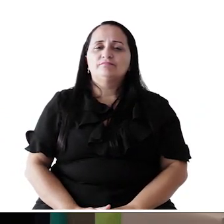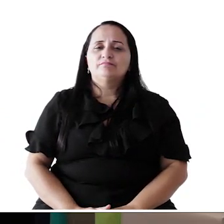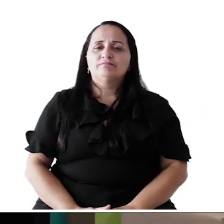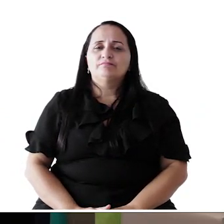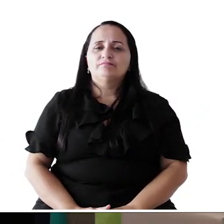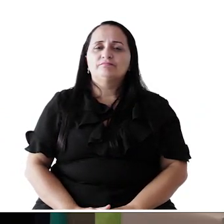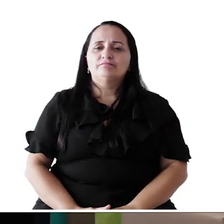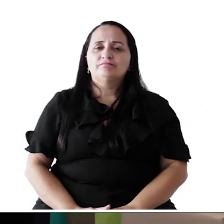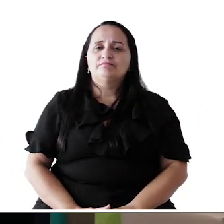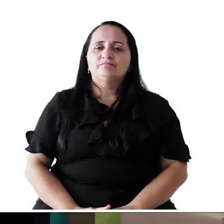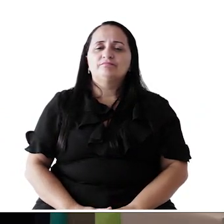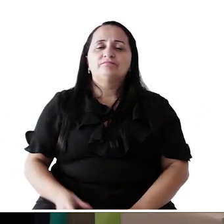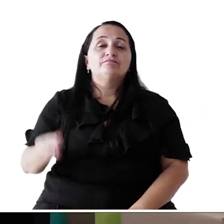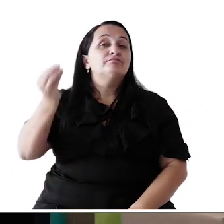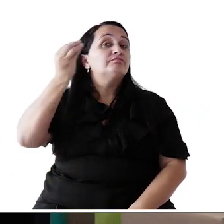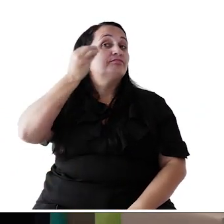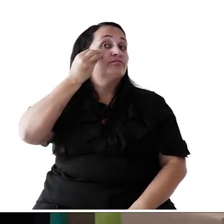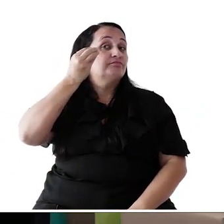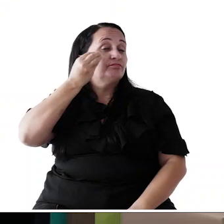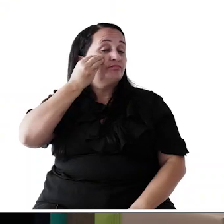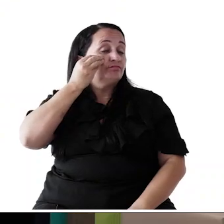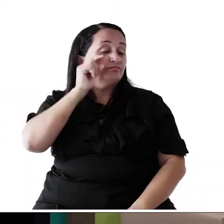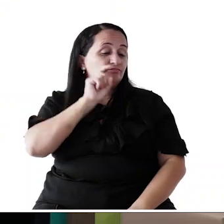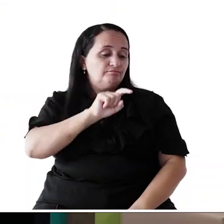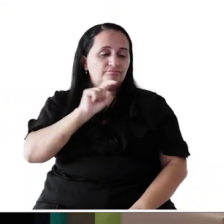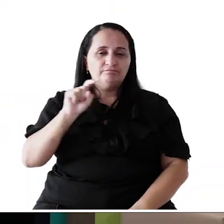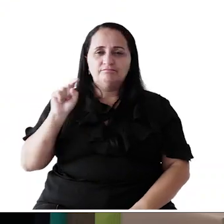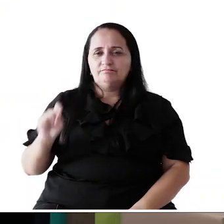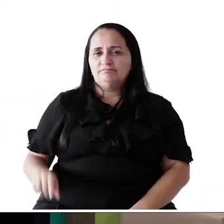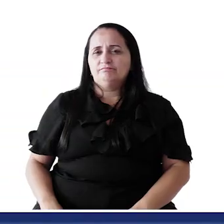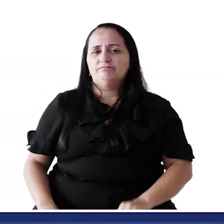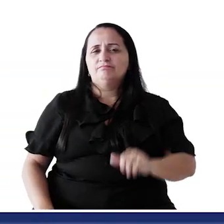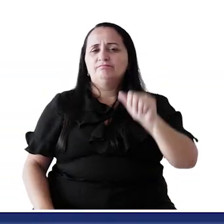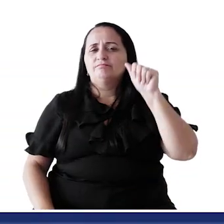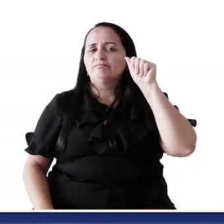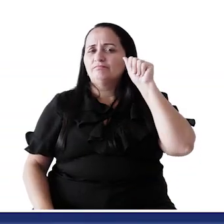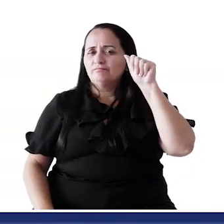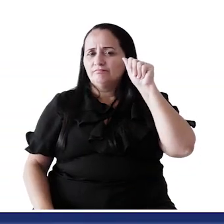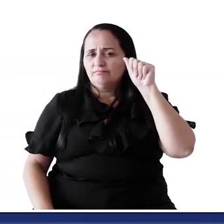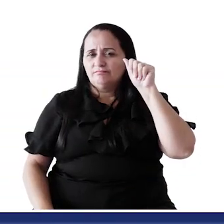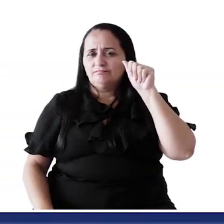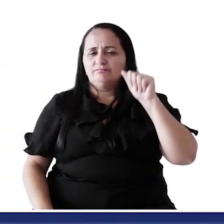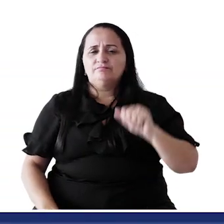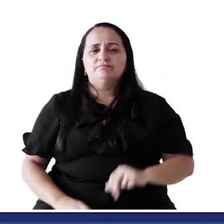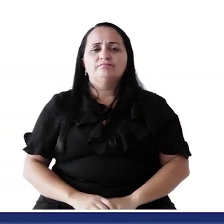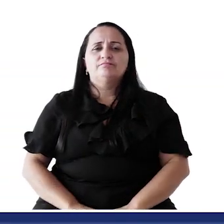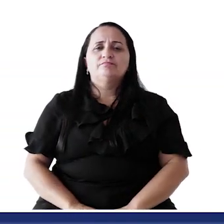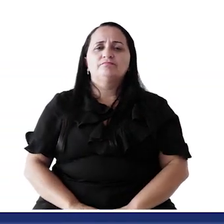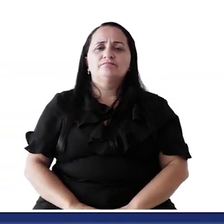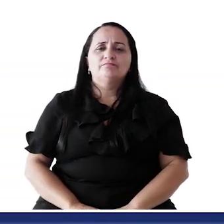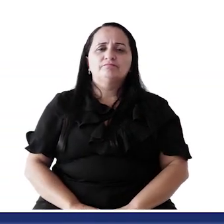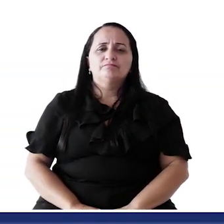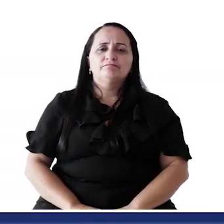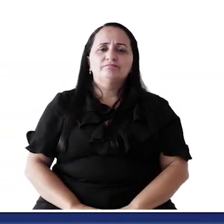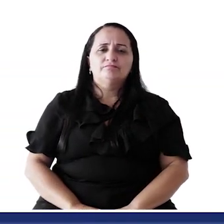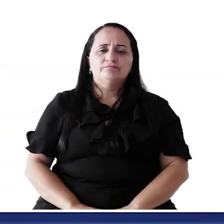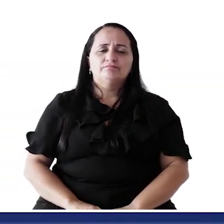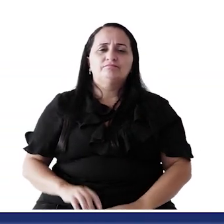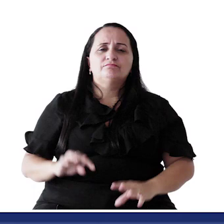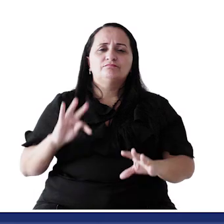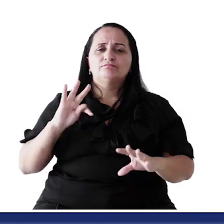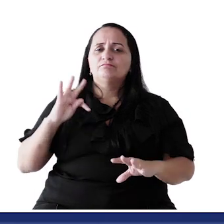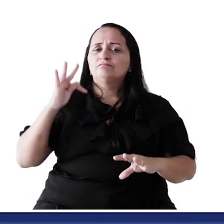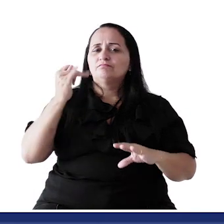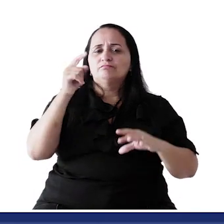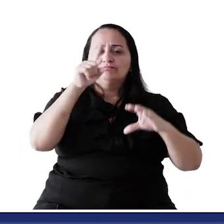todas as figuras que tem nessa questão. Na letra A, observa aí na sua tela. Primeiro vamos lembrar do todo,